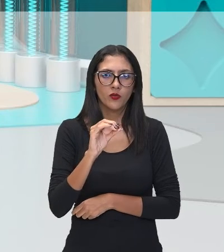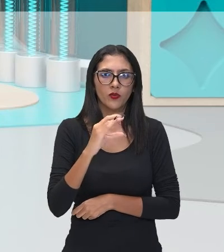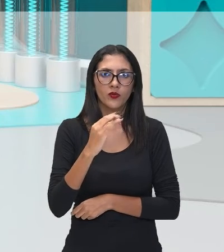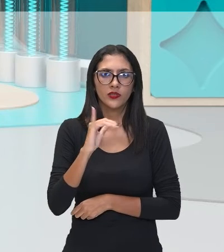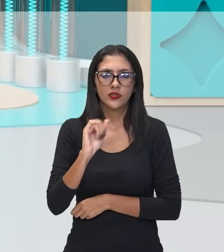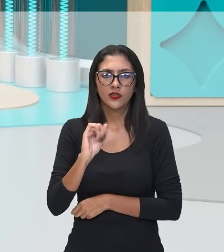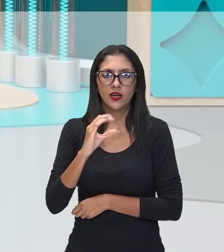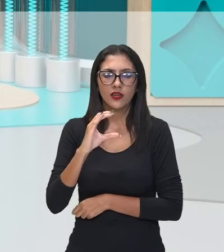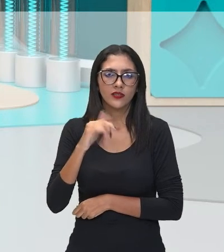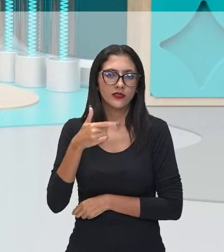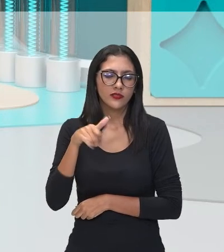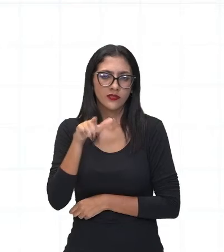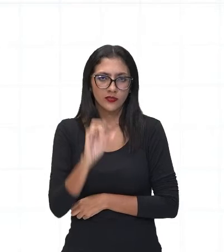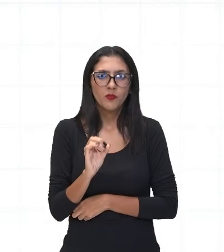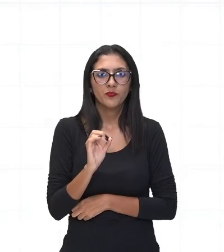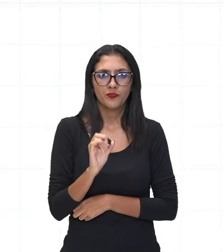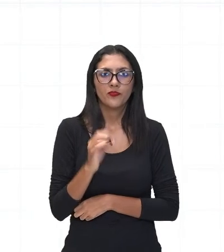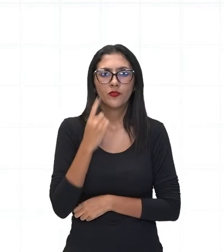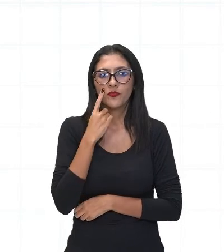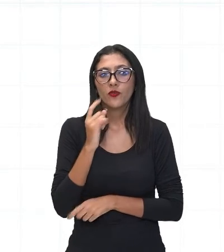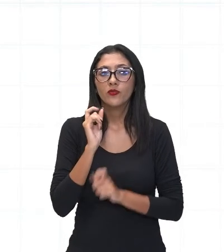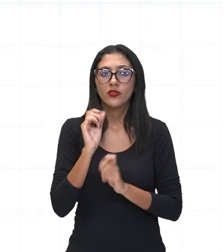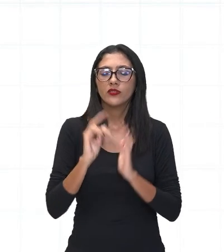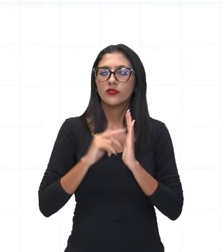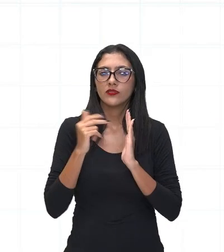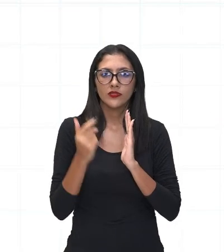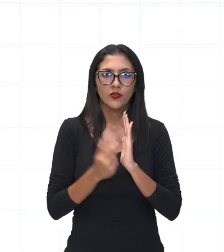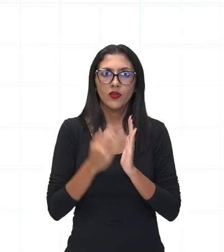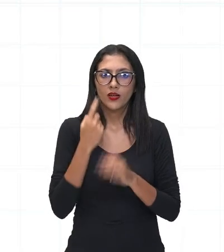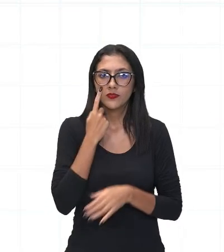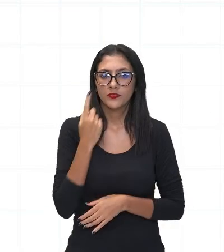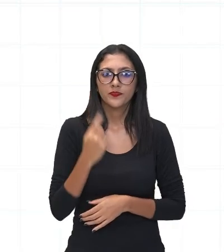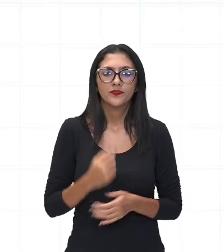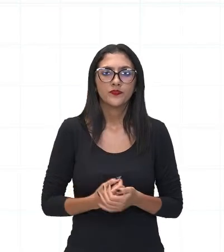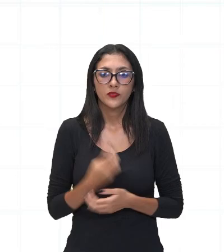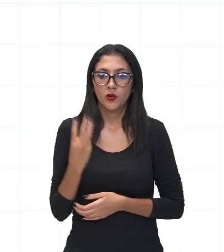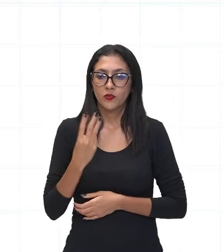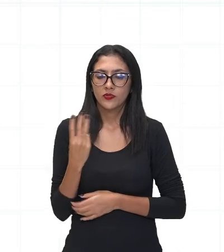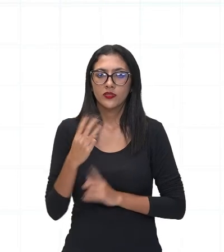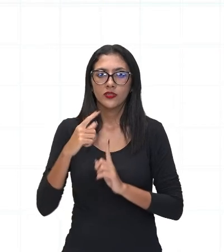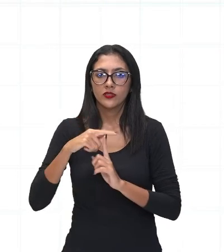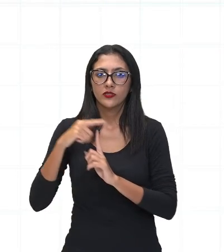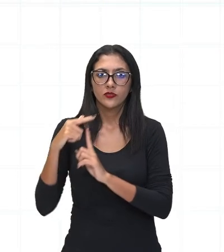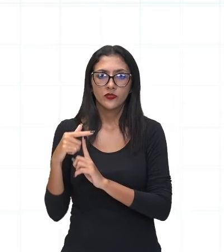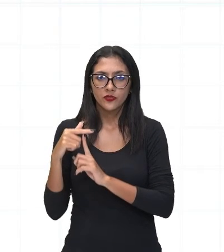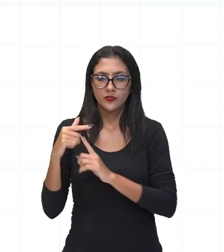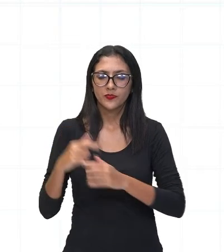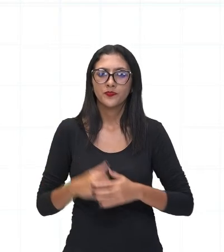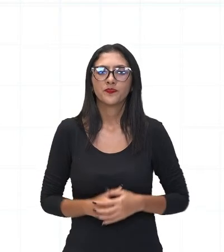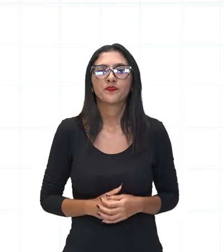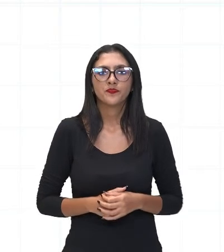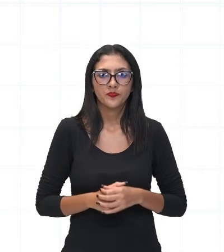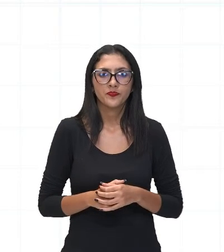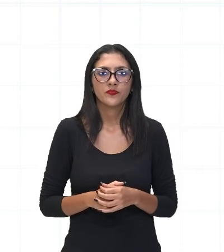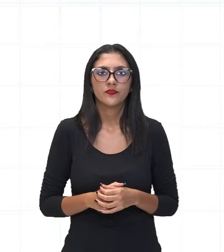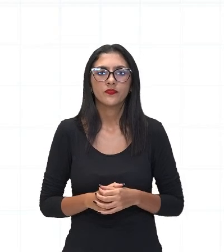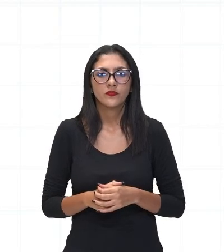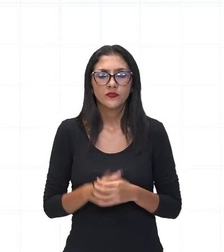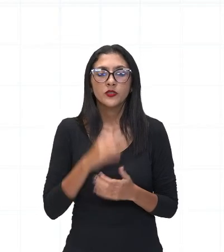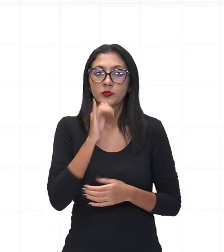o que é esse movimento argumentativo? Mostrando aí para vocês. Olha só, o movimento argumentativo de negociação ocorre quando